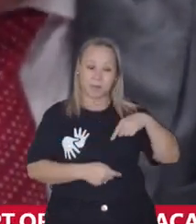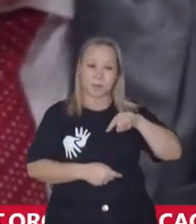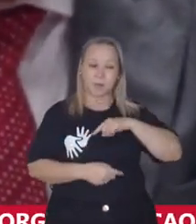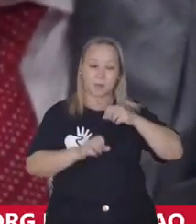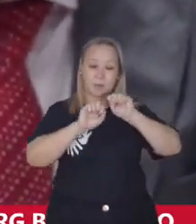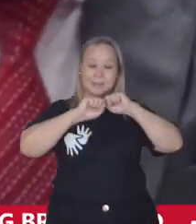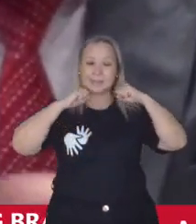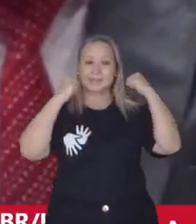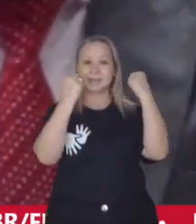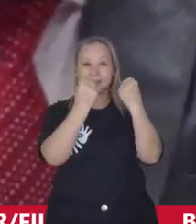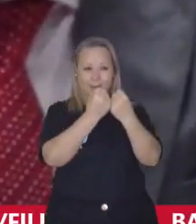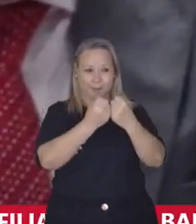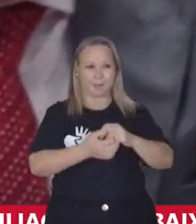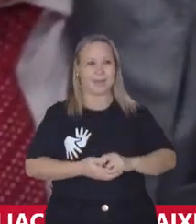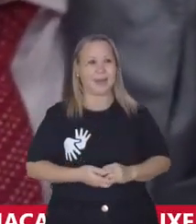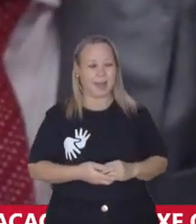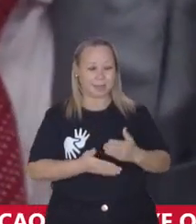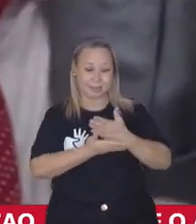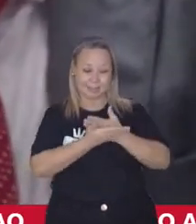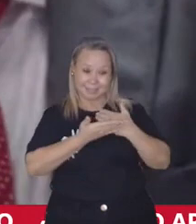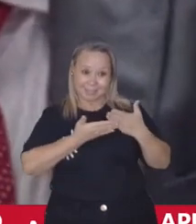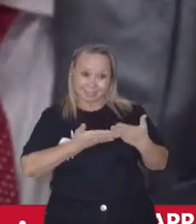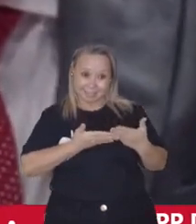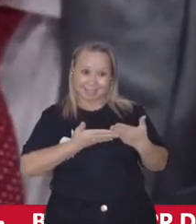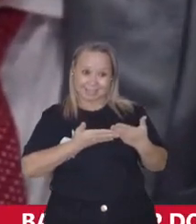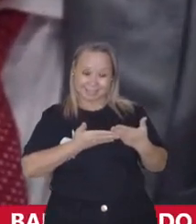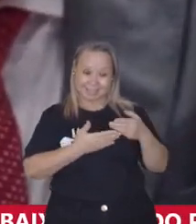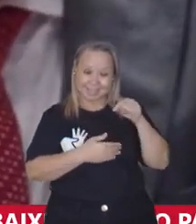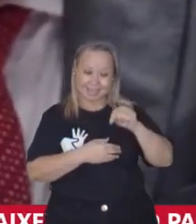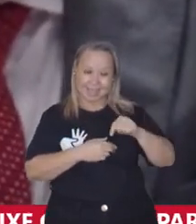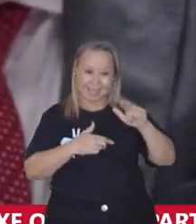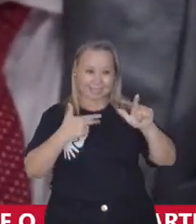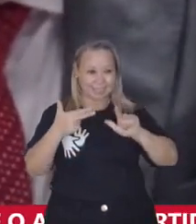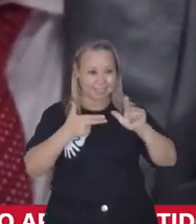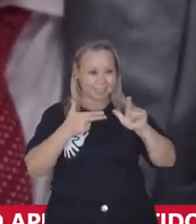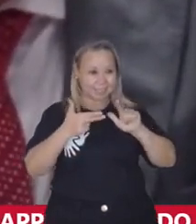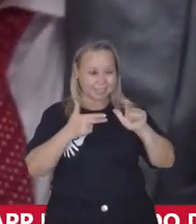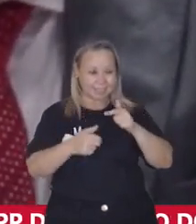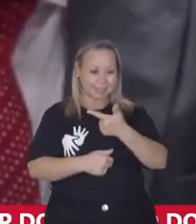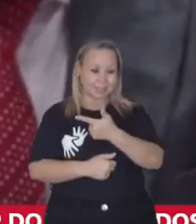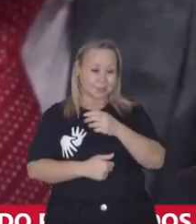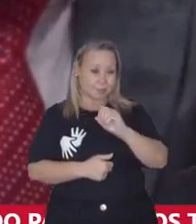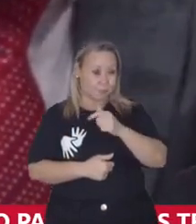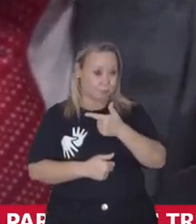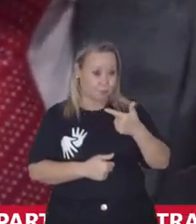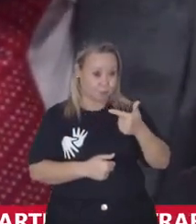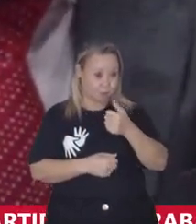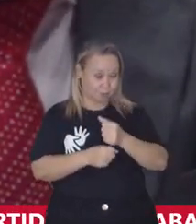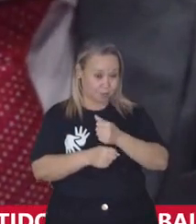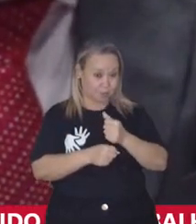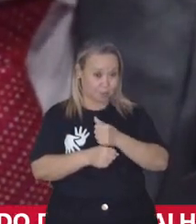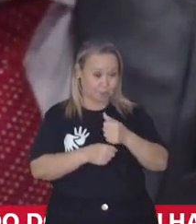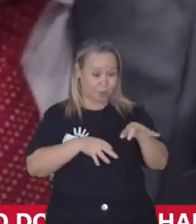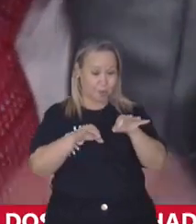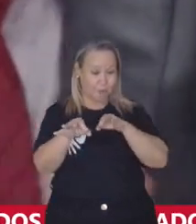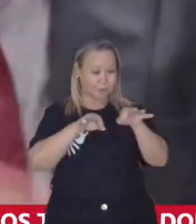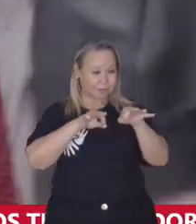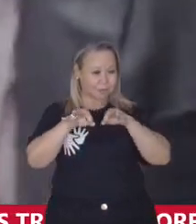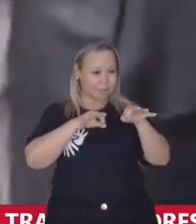seminário. Nós iniciamos essa legislatura de 2022